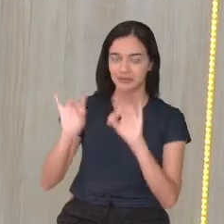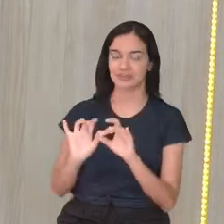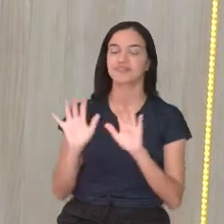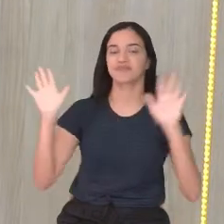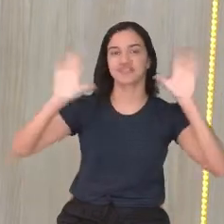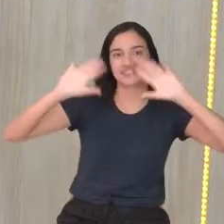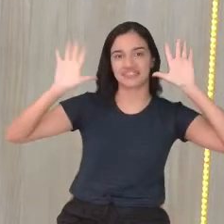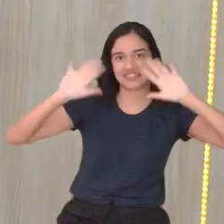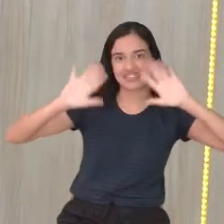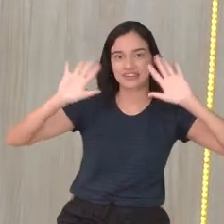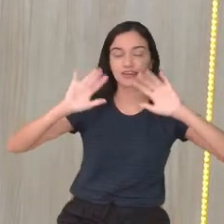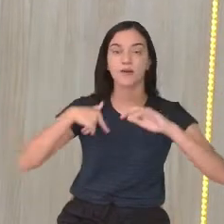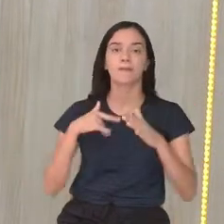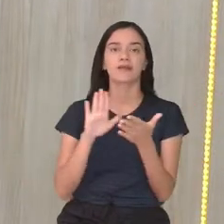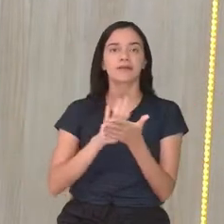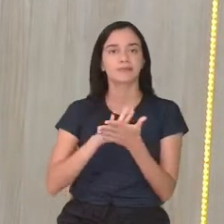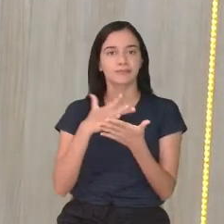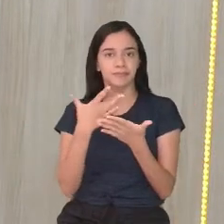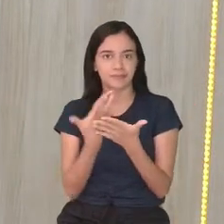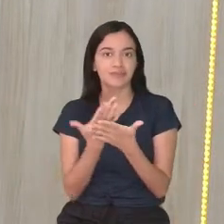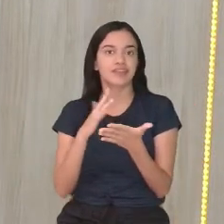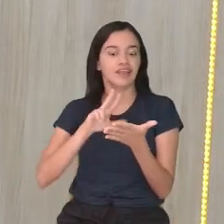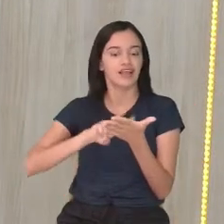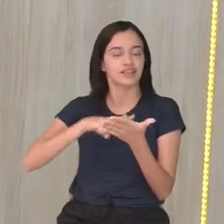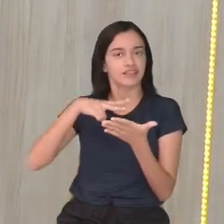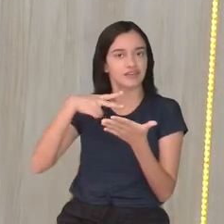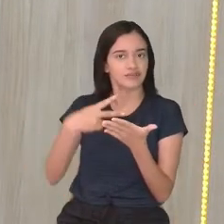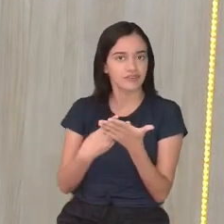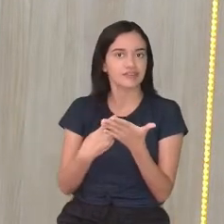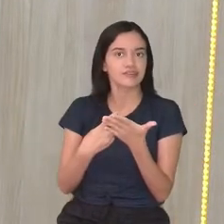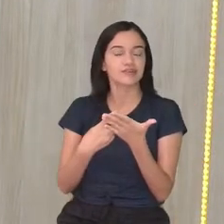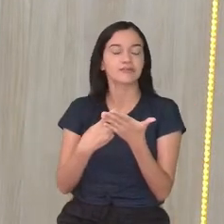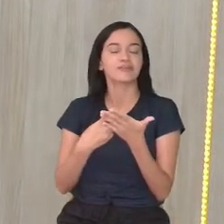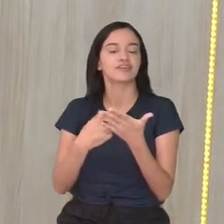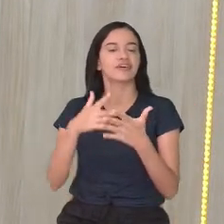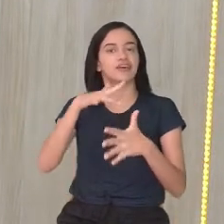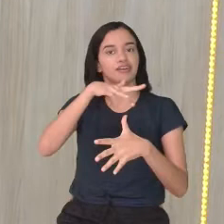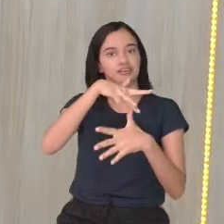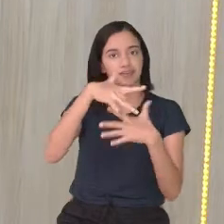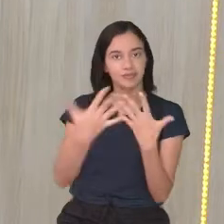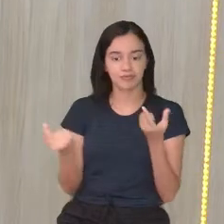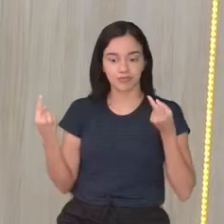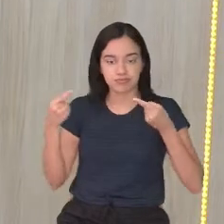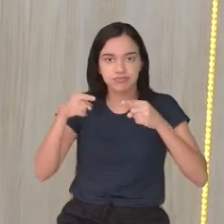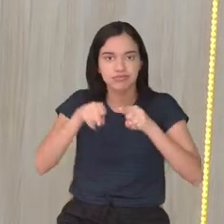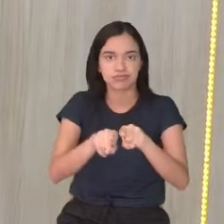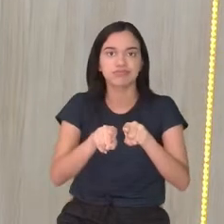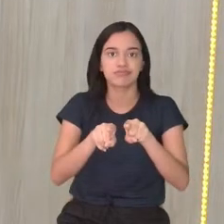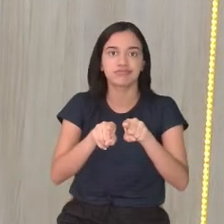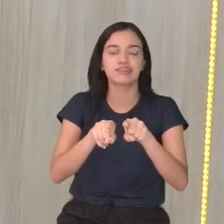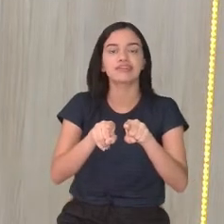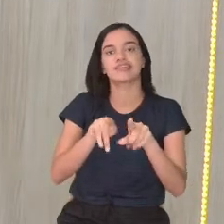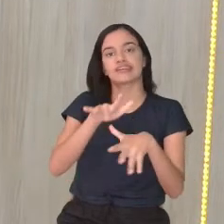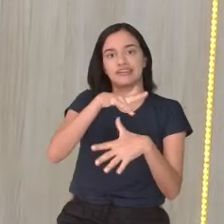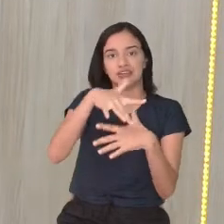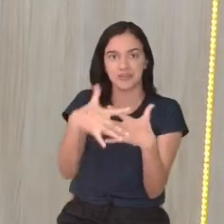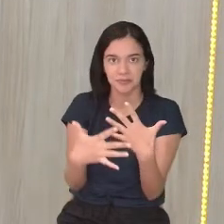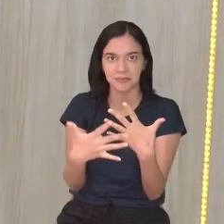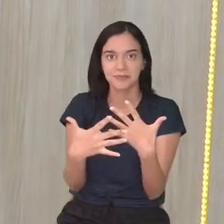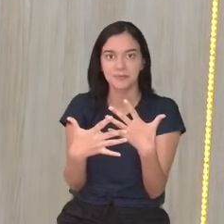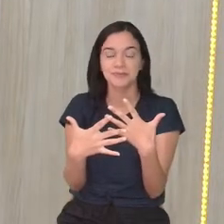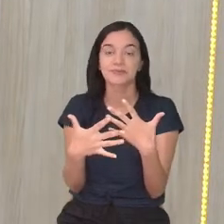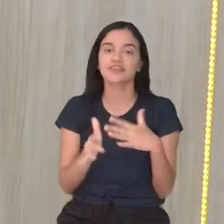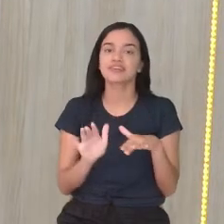Midian, que está aqui fazendo, né, a tradução simultânea para a língua brasileira de